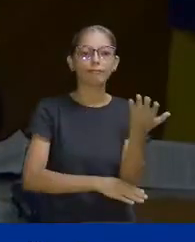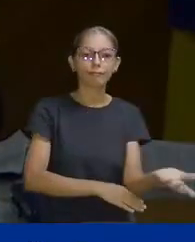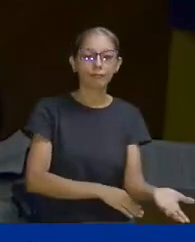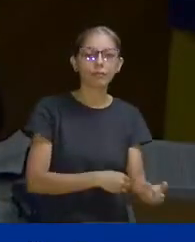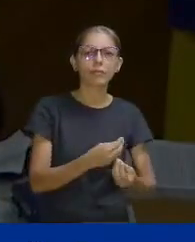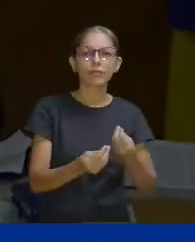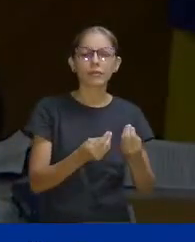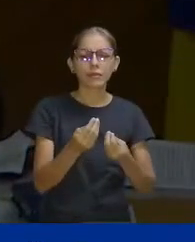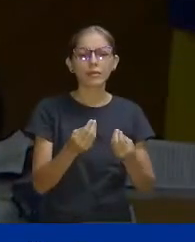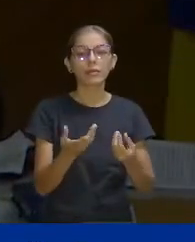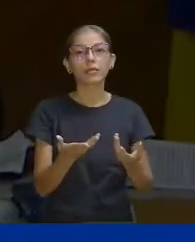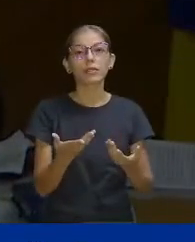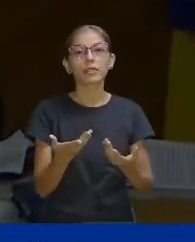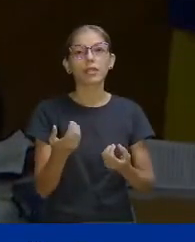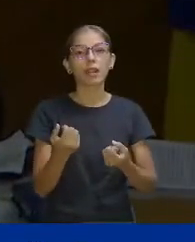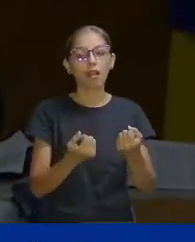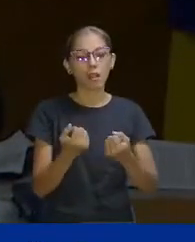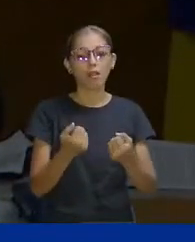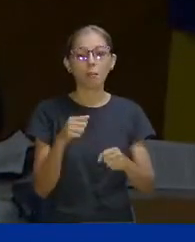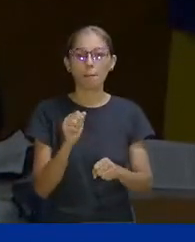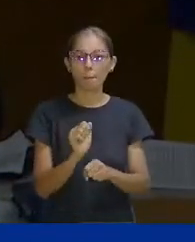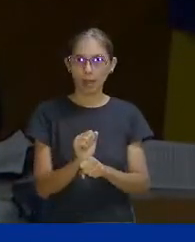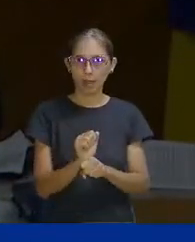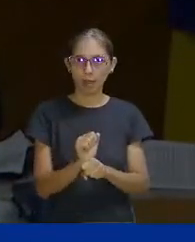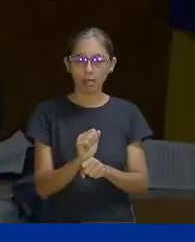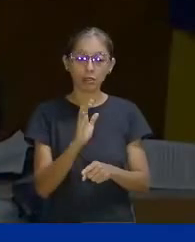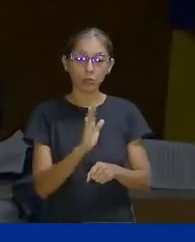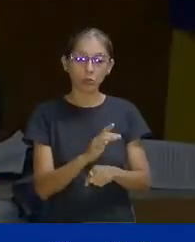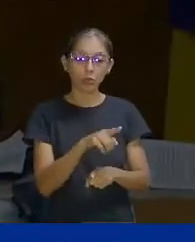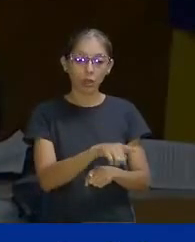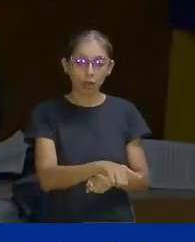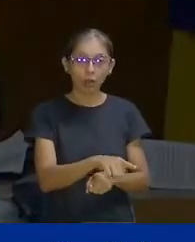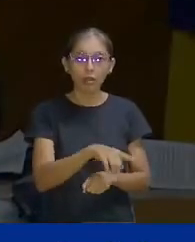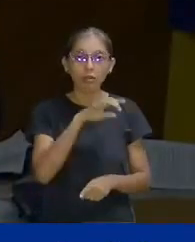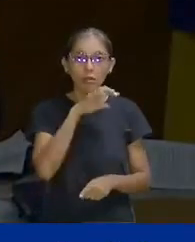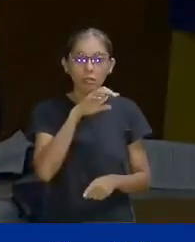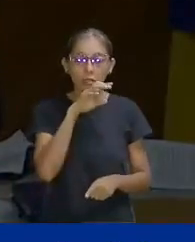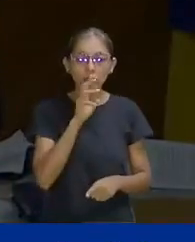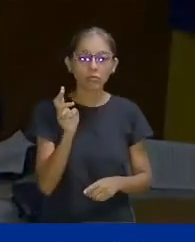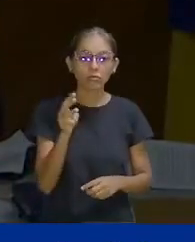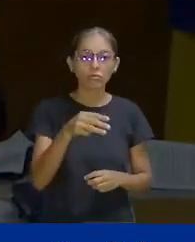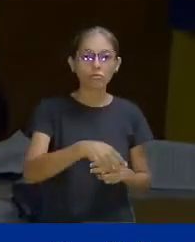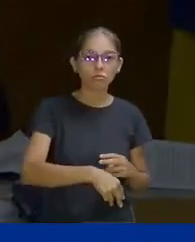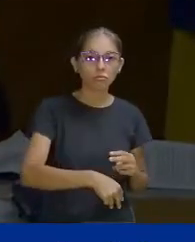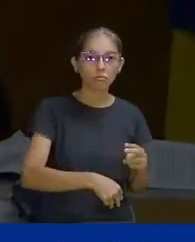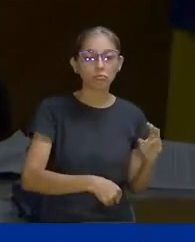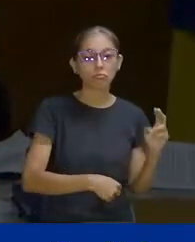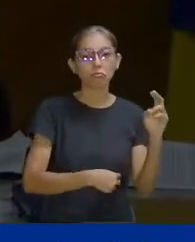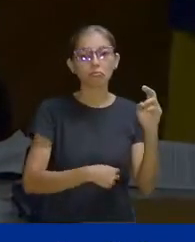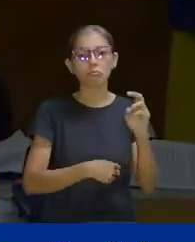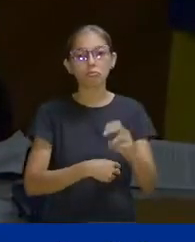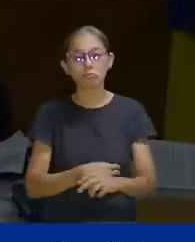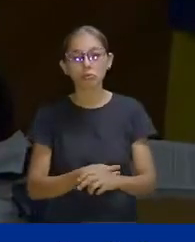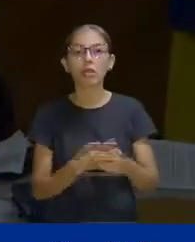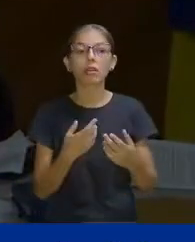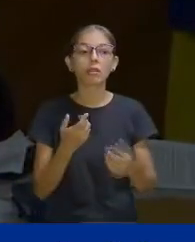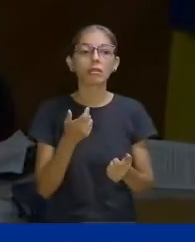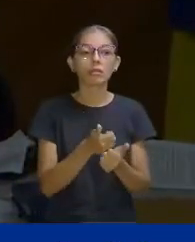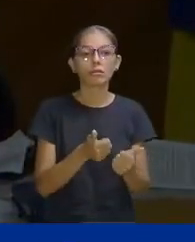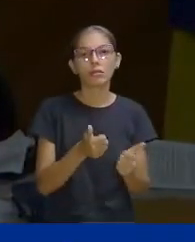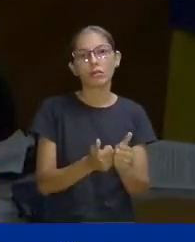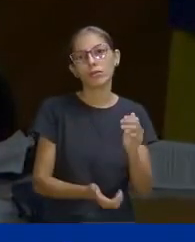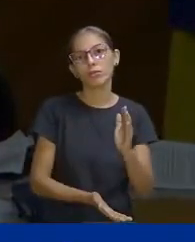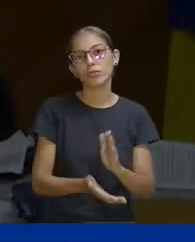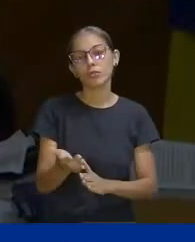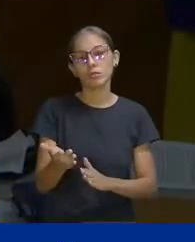nós paramos os carros, tiramos o animal do meio da estrada, e ele estava saindo dali. Eu fico pensando quantos